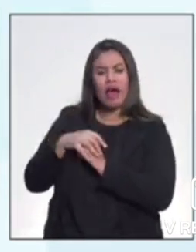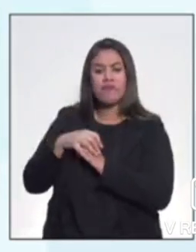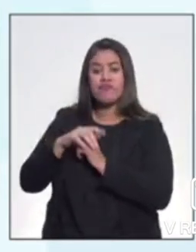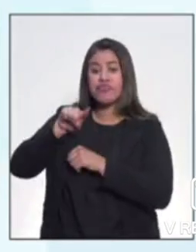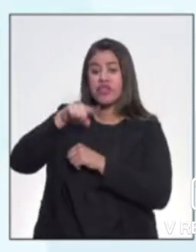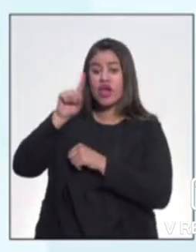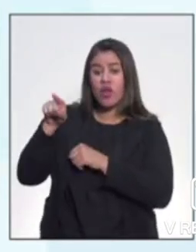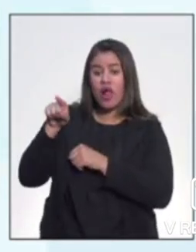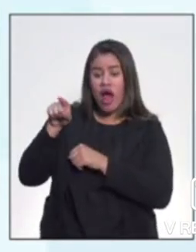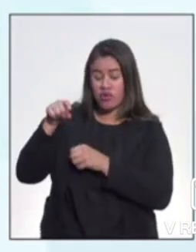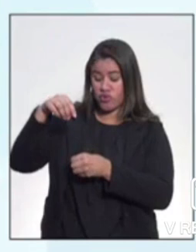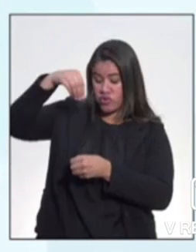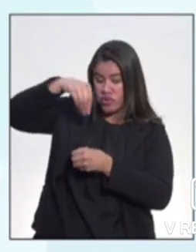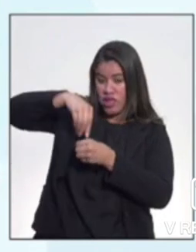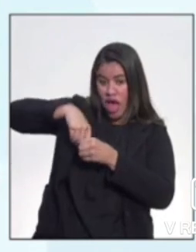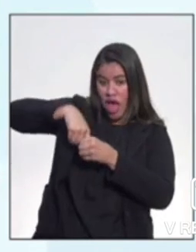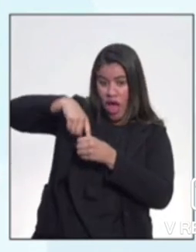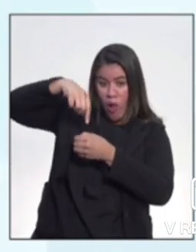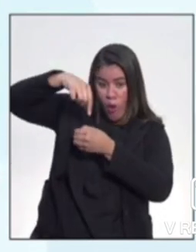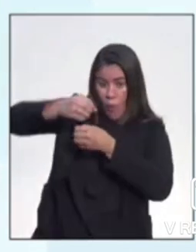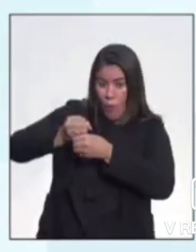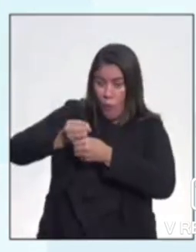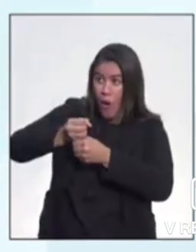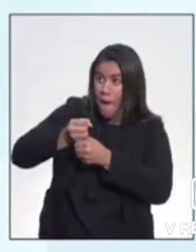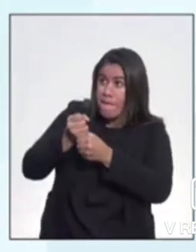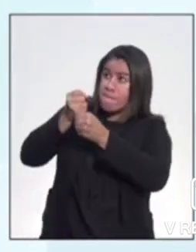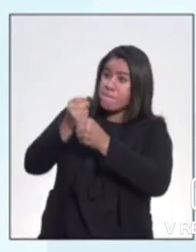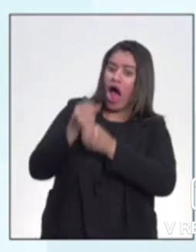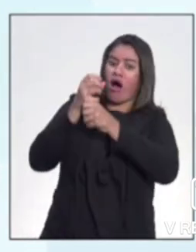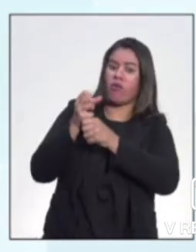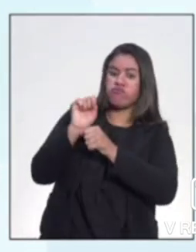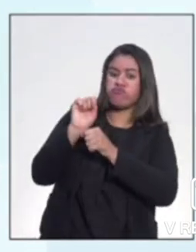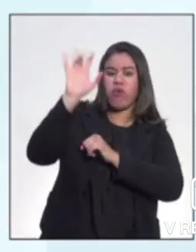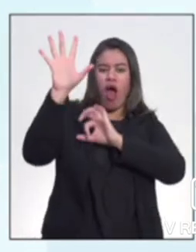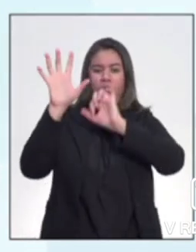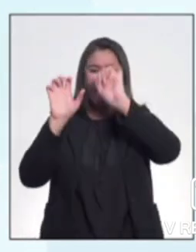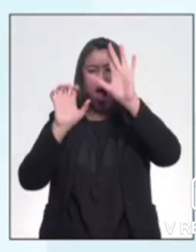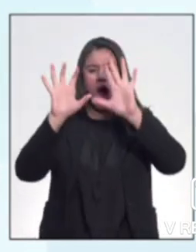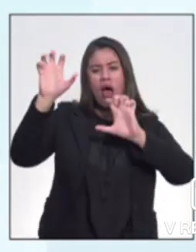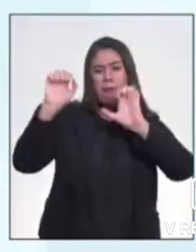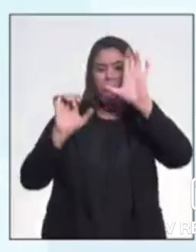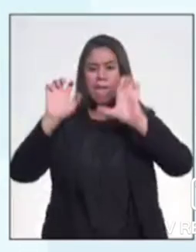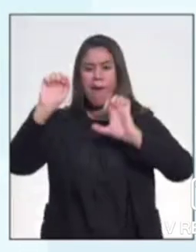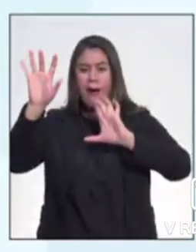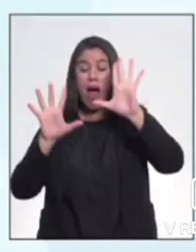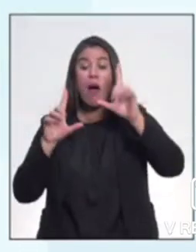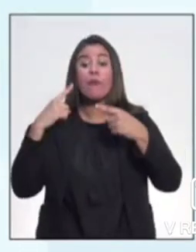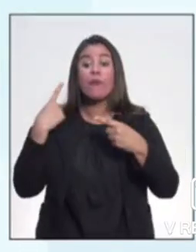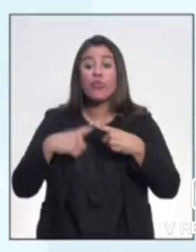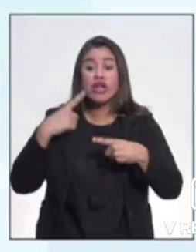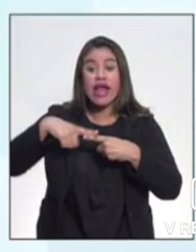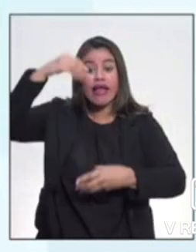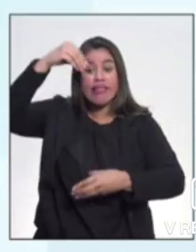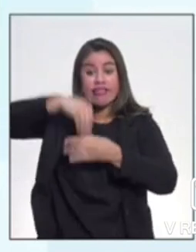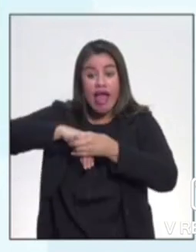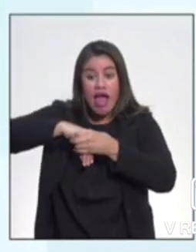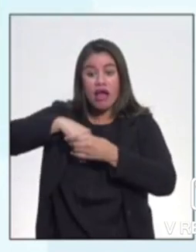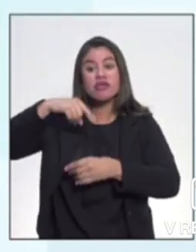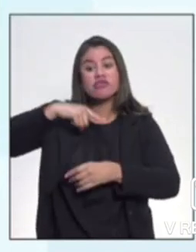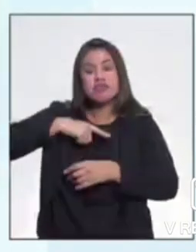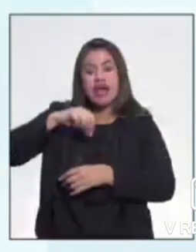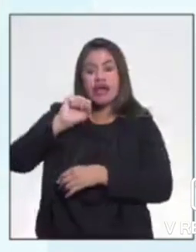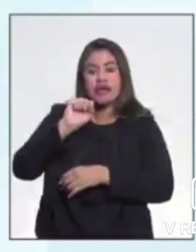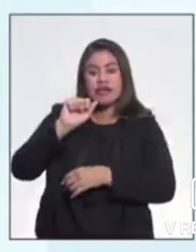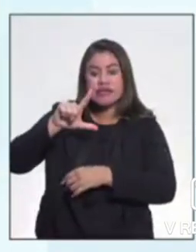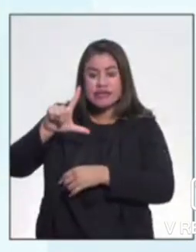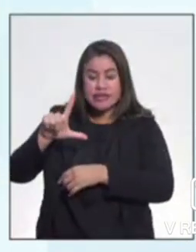de artifício. Por isso eu tenho várias colorações, né? Conforme o sal que está lá dentro, né, a transmitência do elétron,